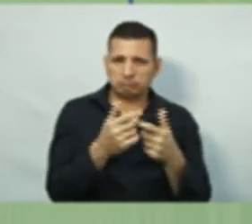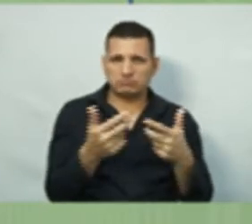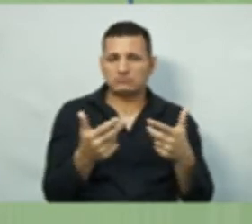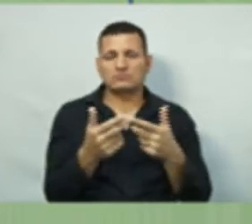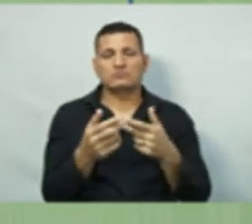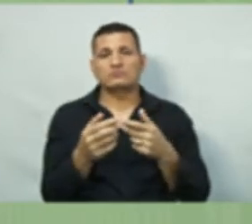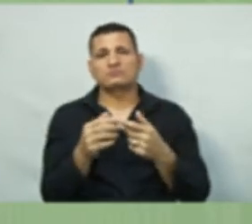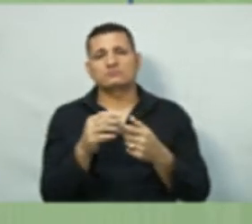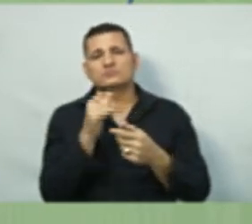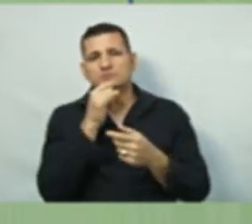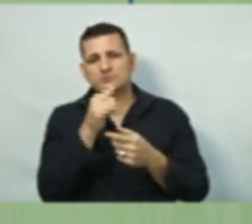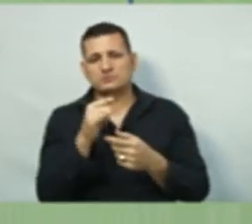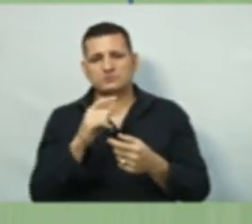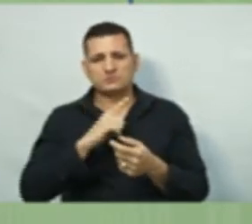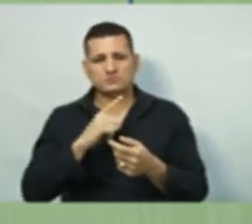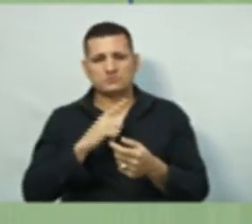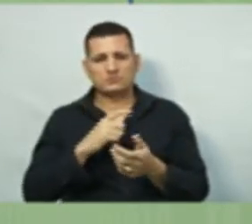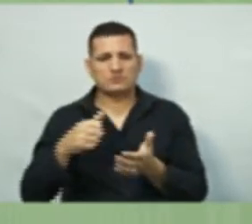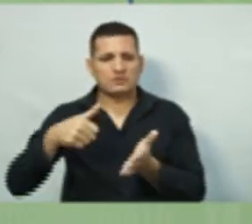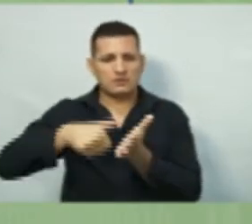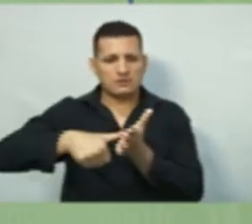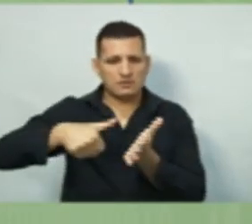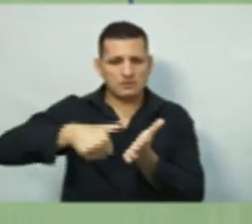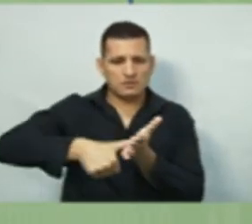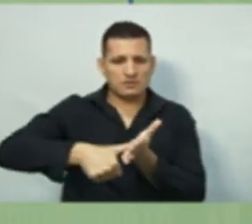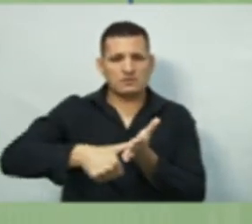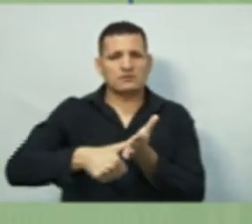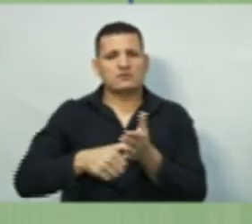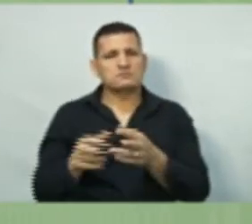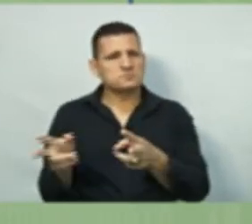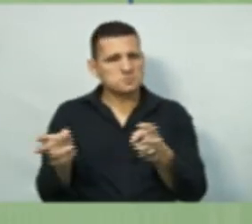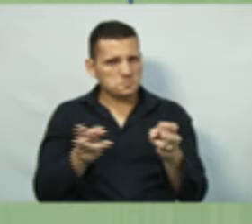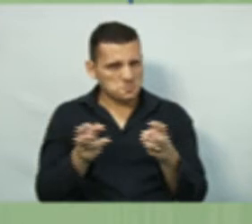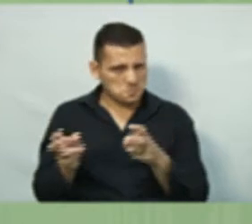dos cooperados. Está correto, pessoal?